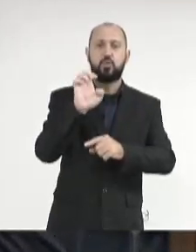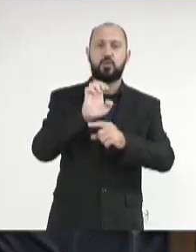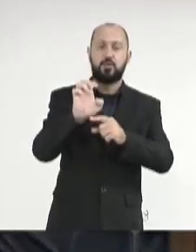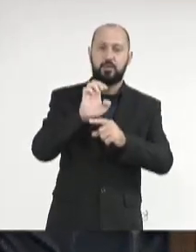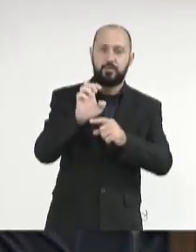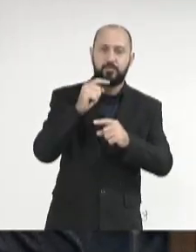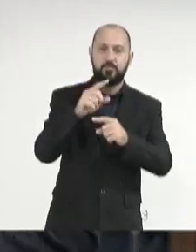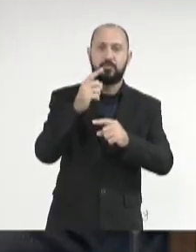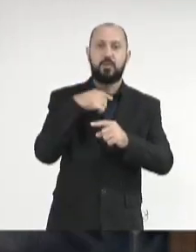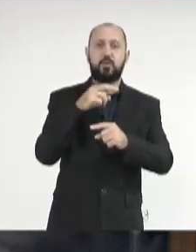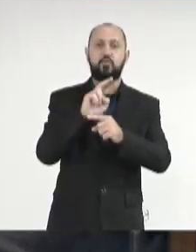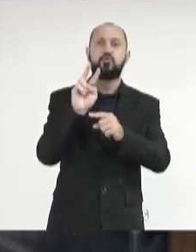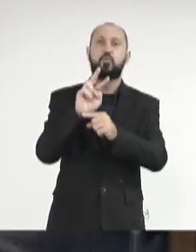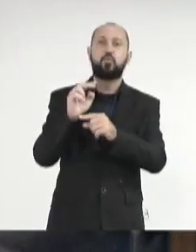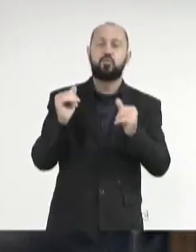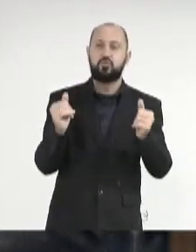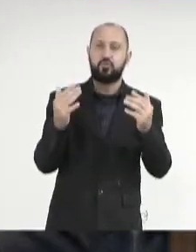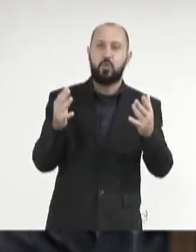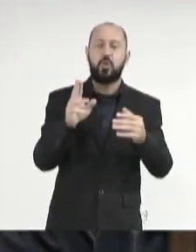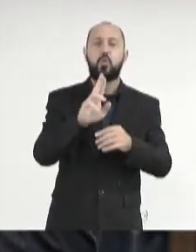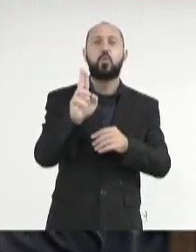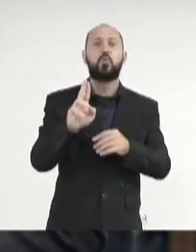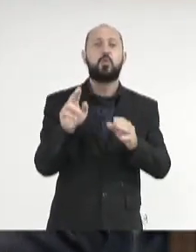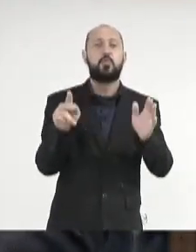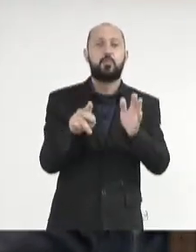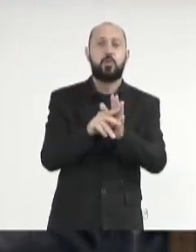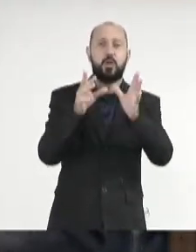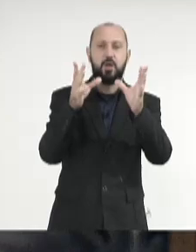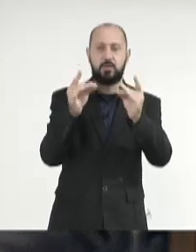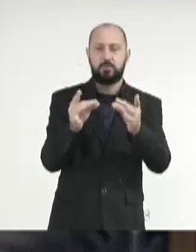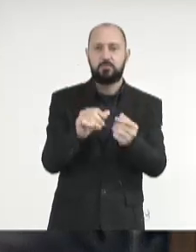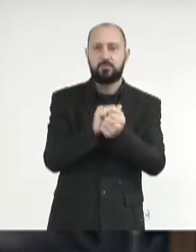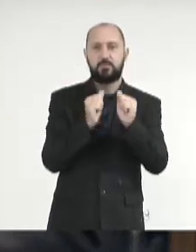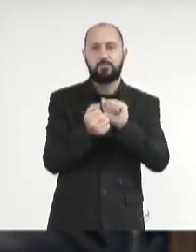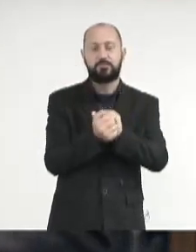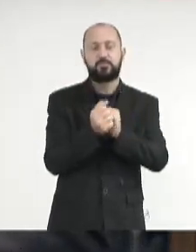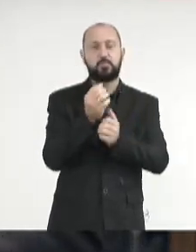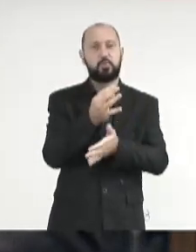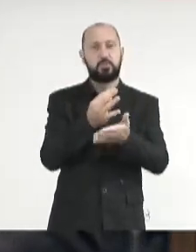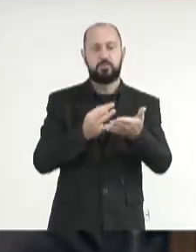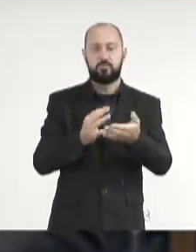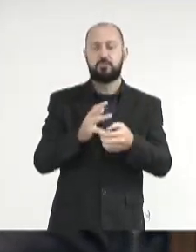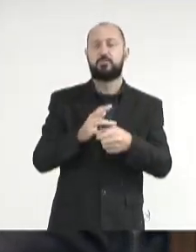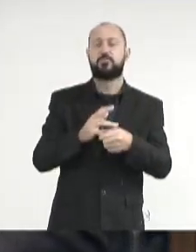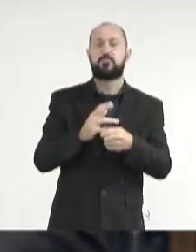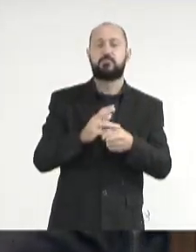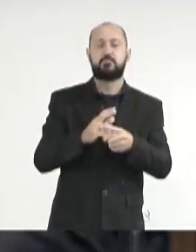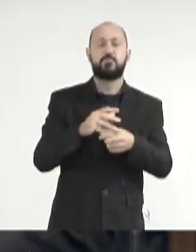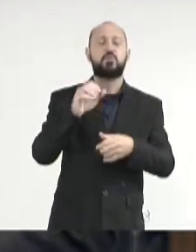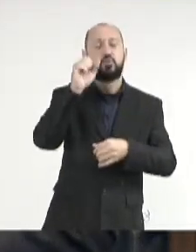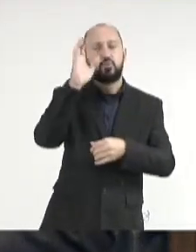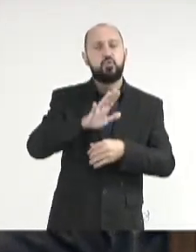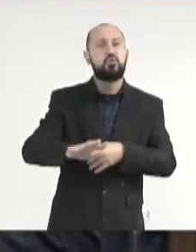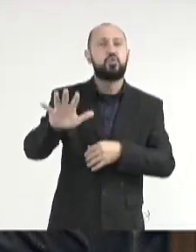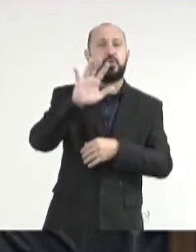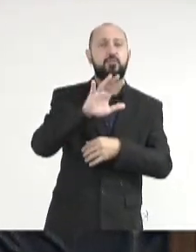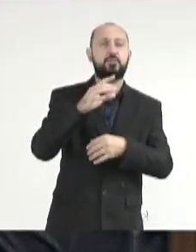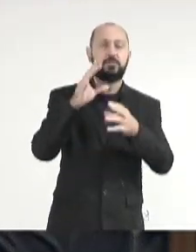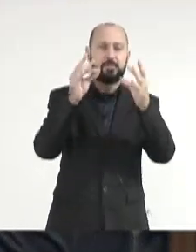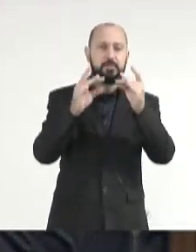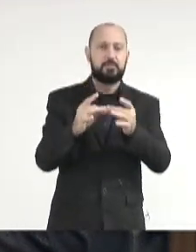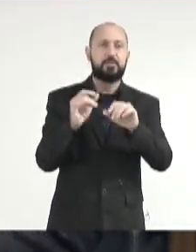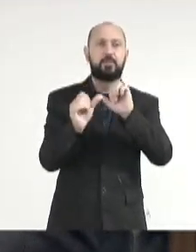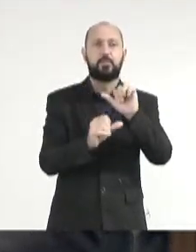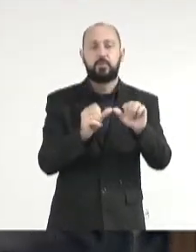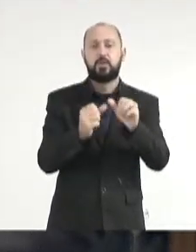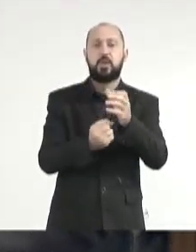agora é auditor de controle externo, né? Algumas nomenclaturas pontuais que são ajustadas nesse texto, mas em geral são pequenas